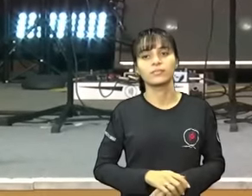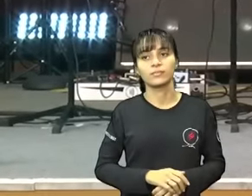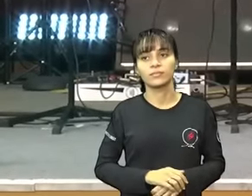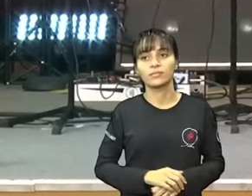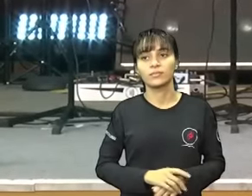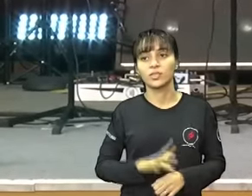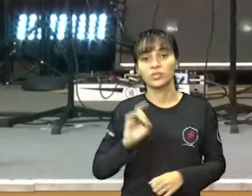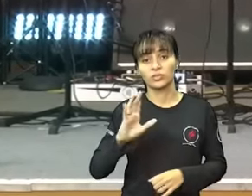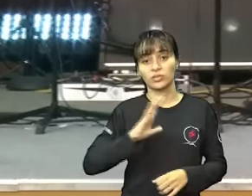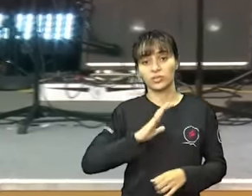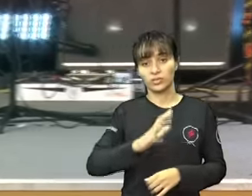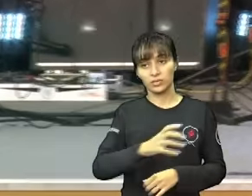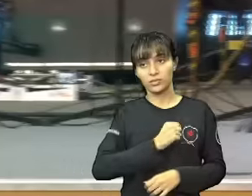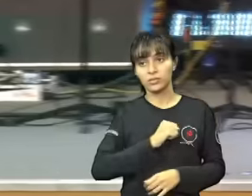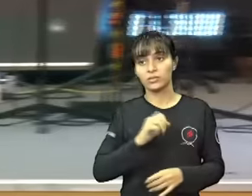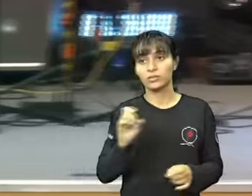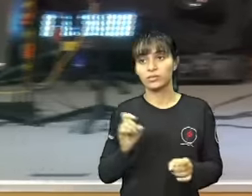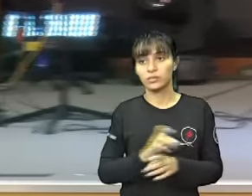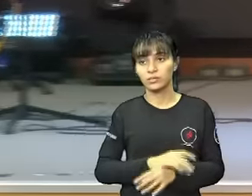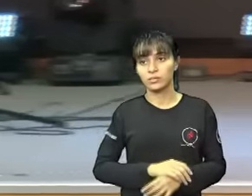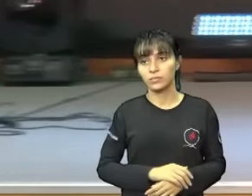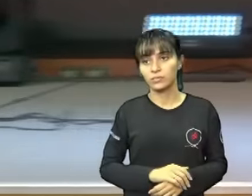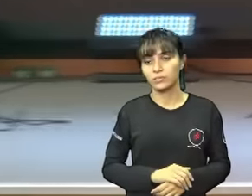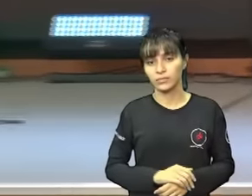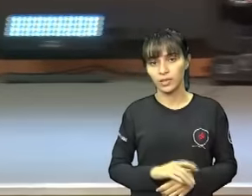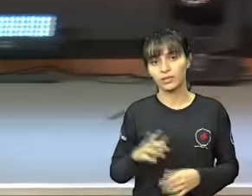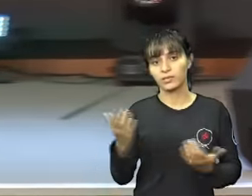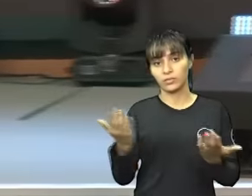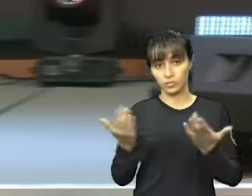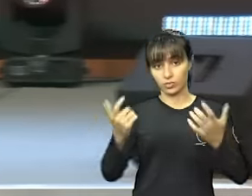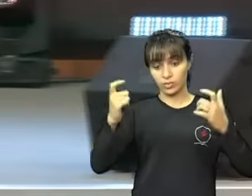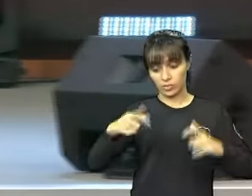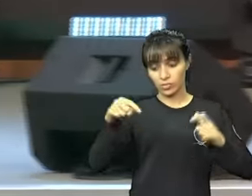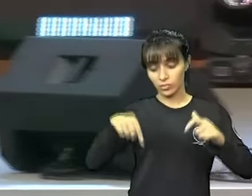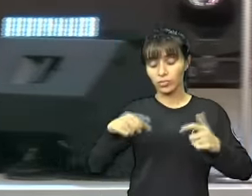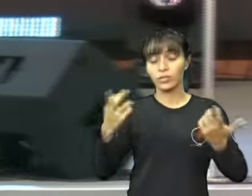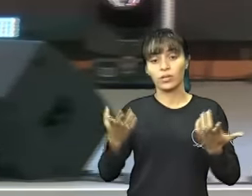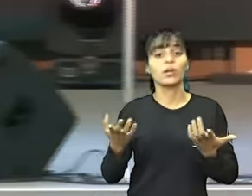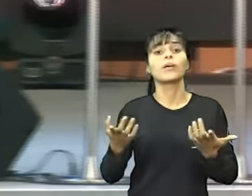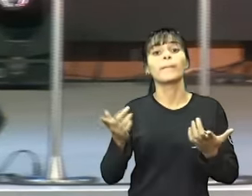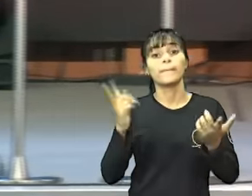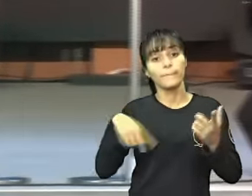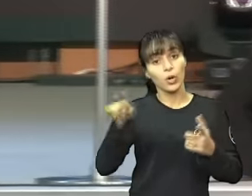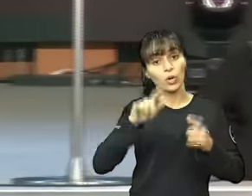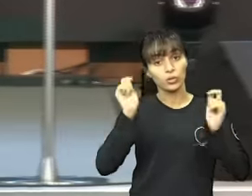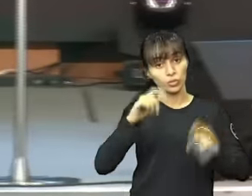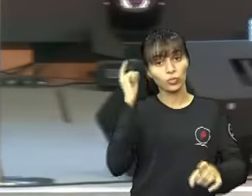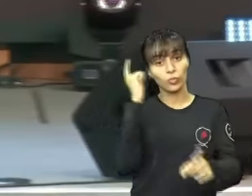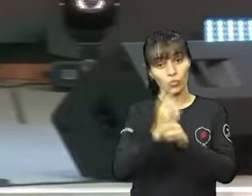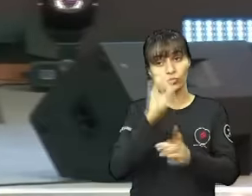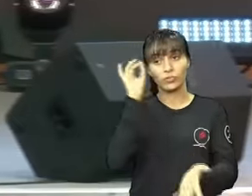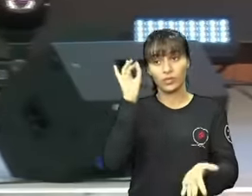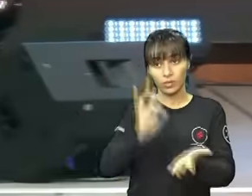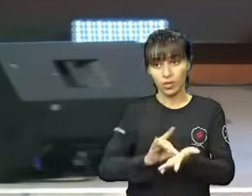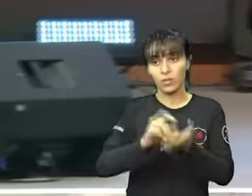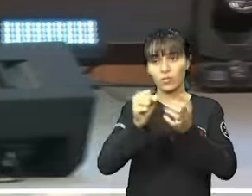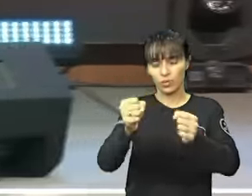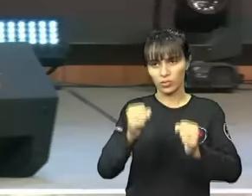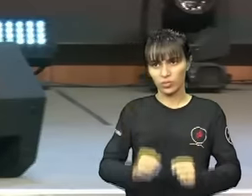mensagem que salvo e te condena e hoje aqui nesse lugar Você pode ter um encontro real